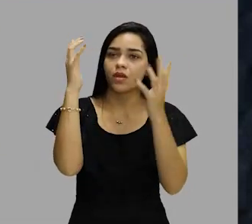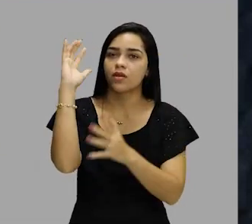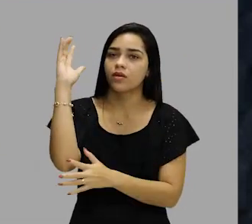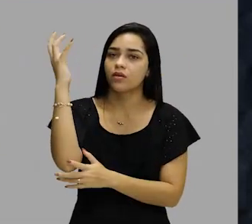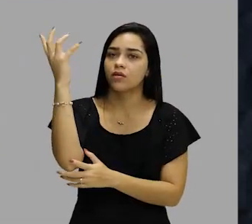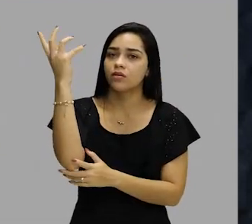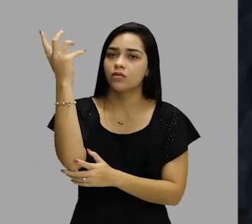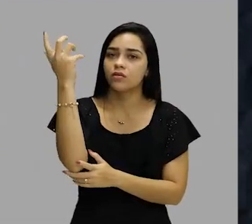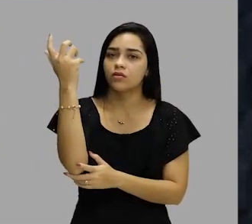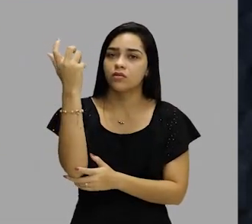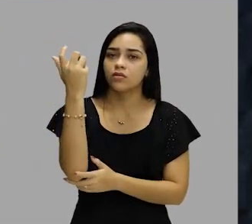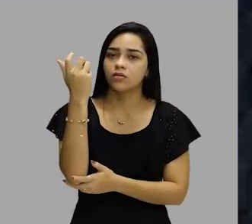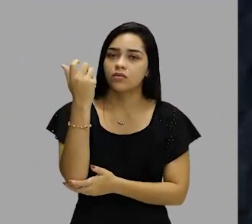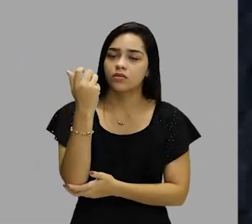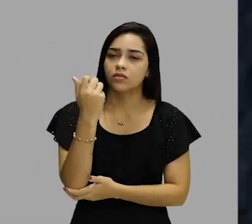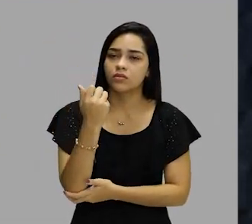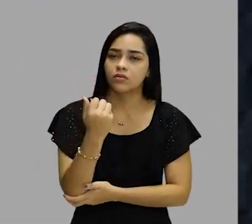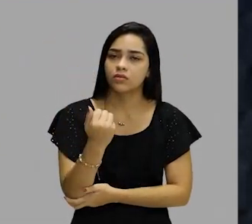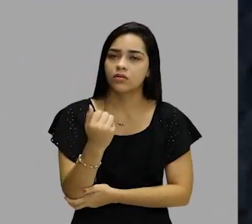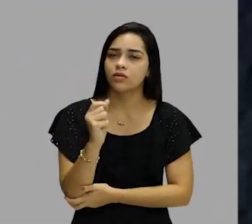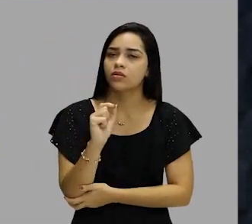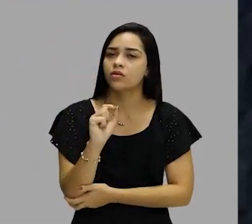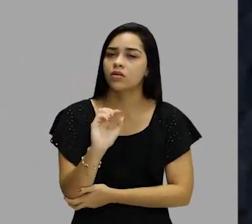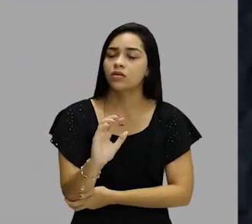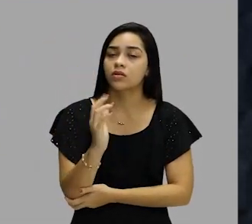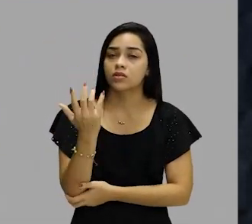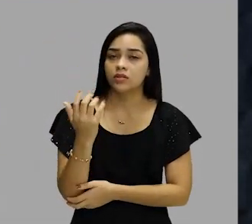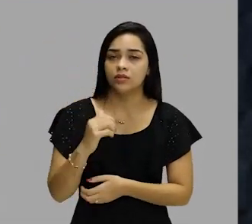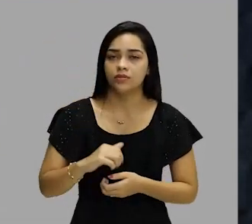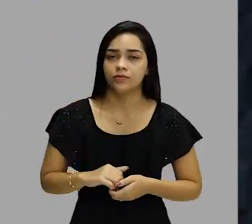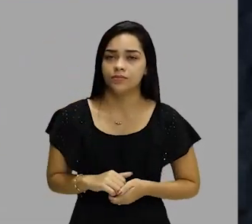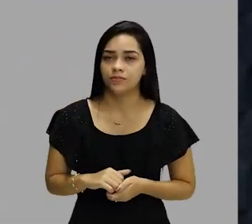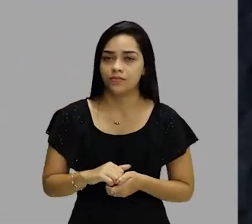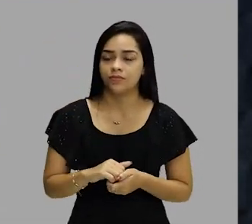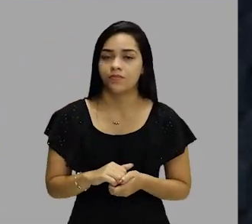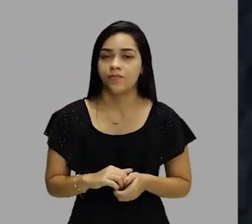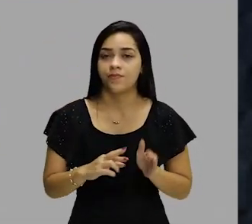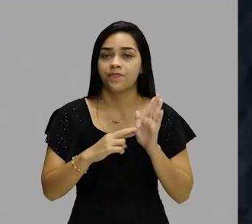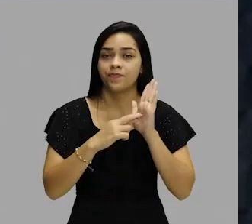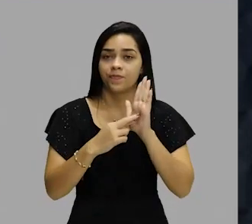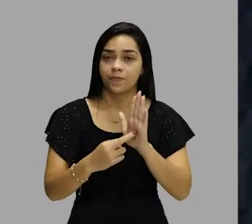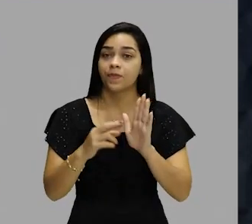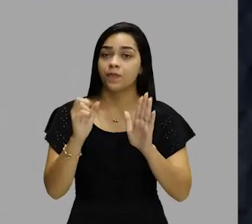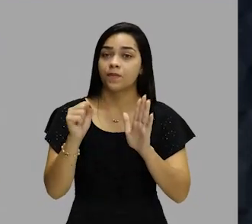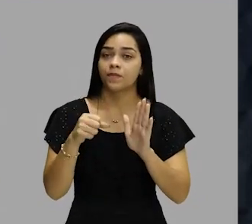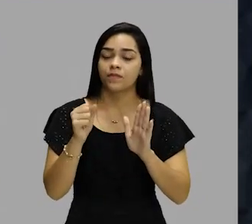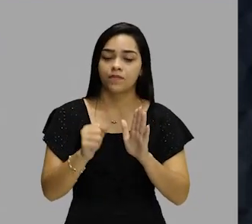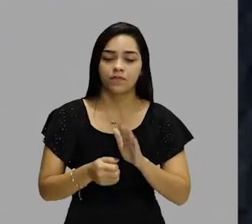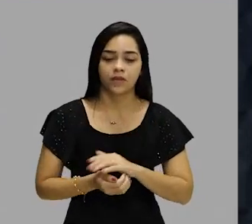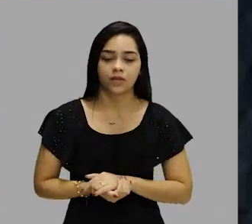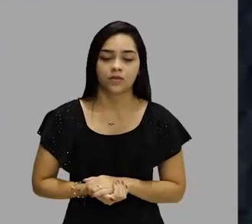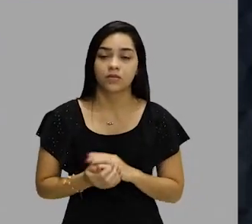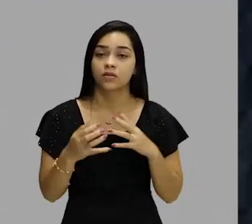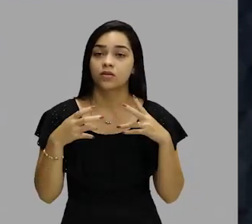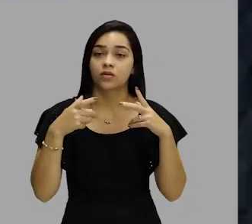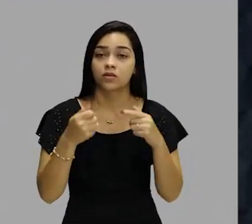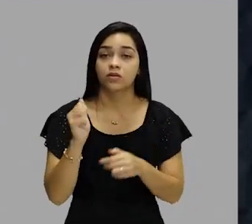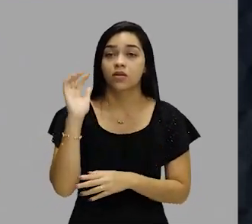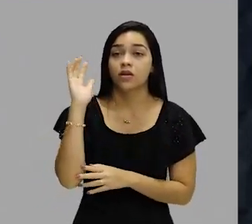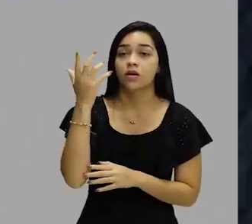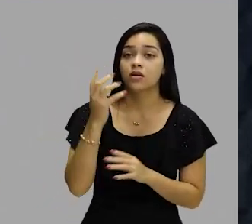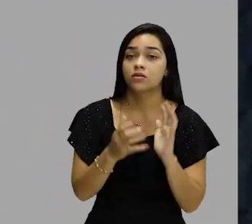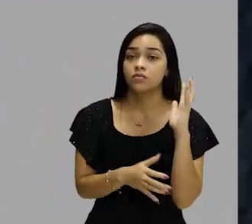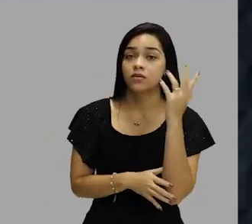vegetais teriam morrido. Aí o que foi que aconteceu? Nessa situação aqui, ela representa muito bem isso. Todas as plantas